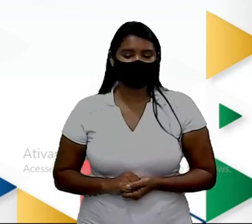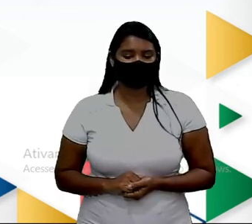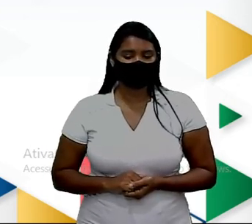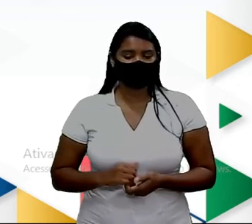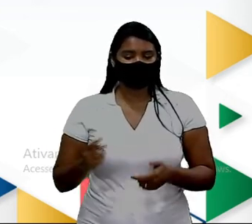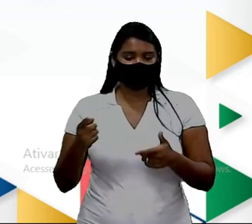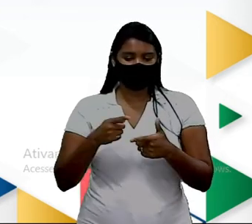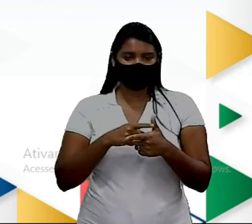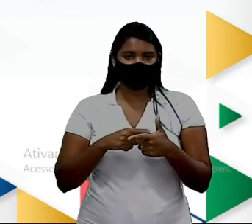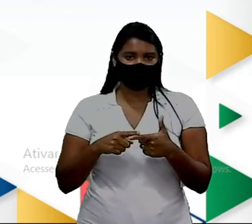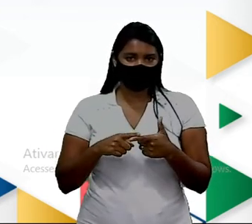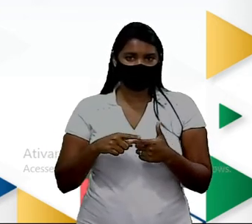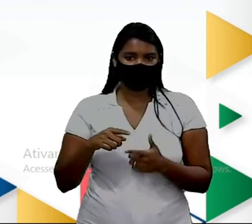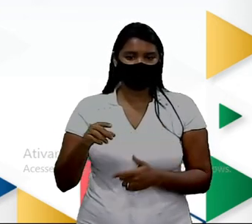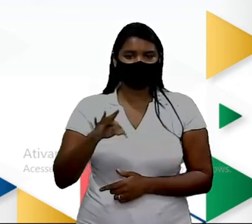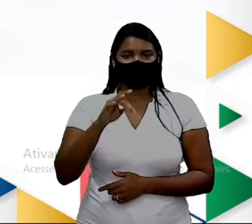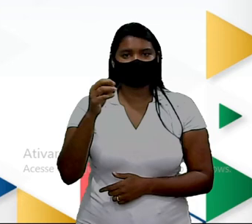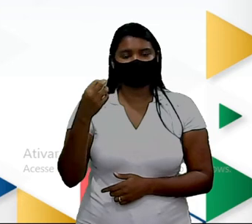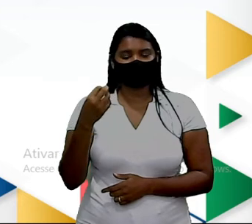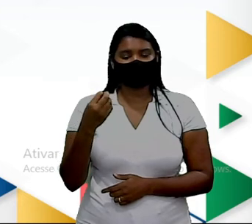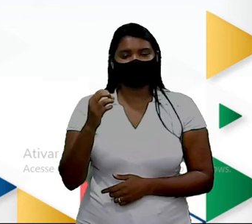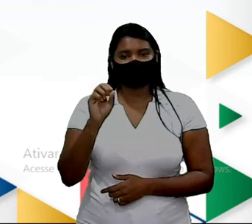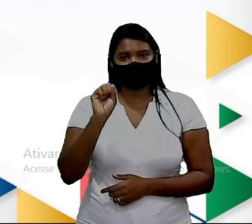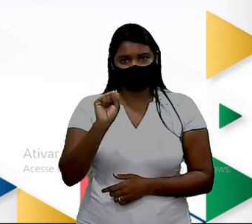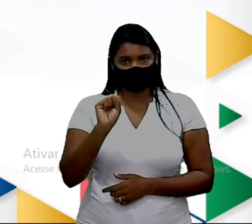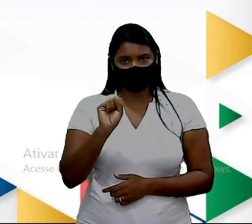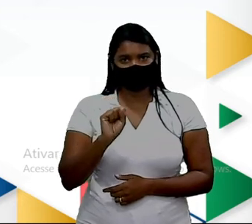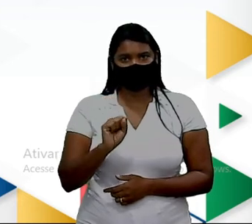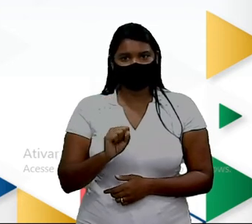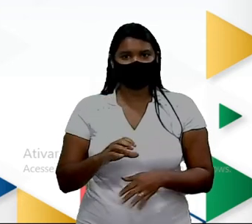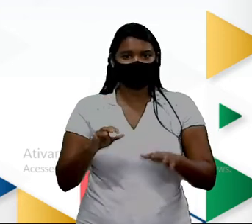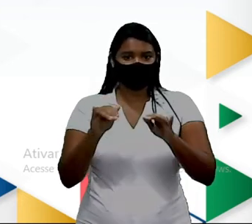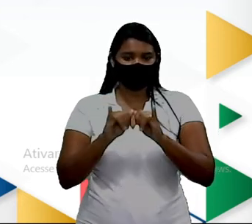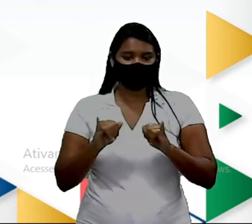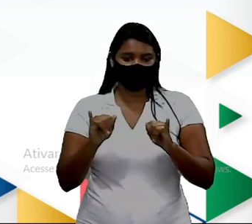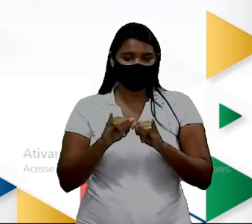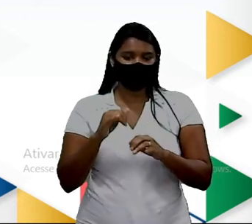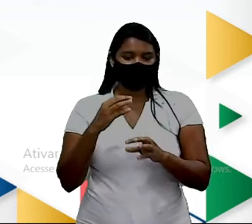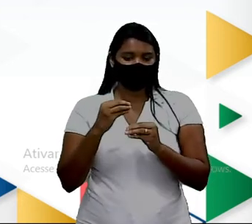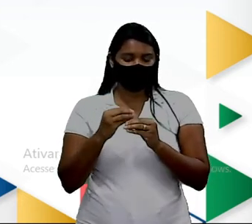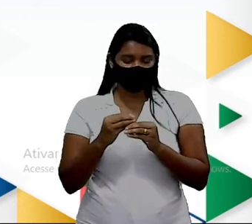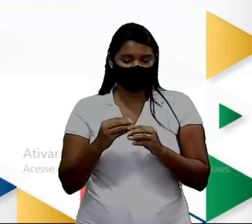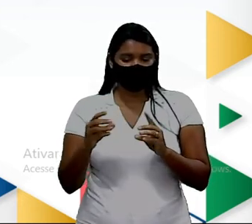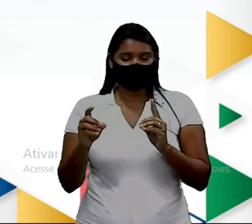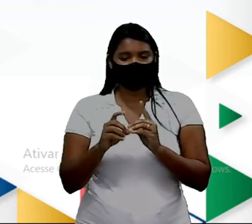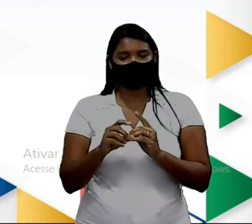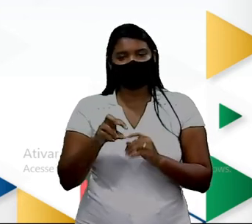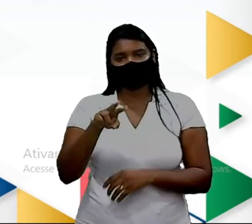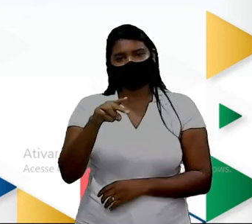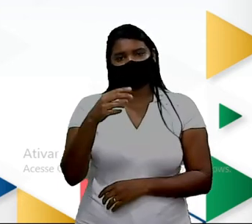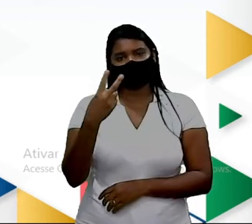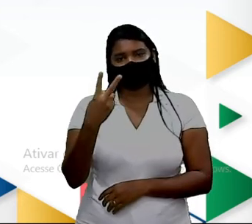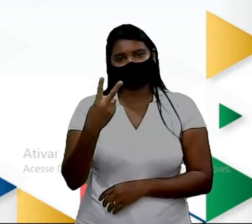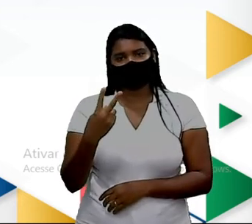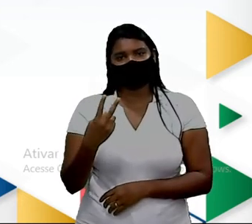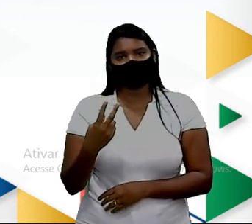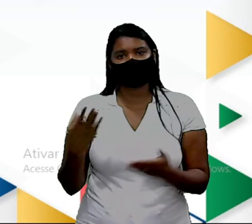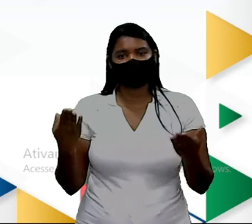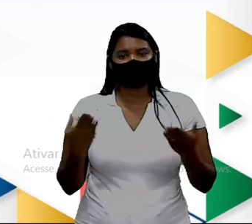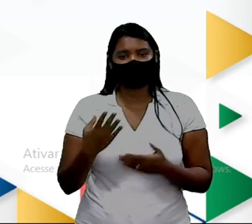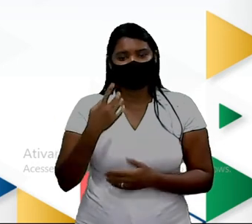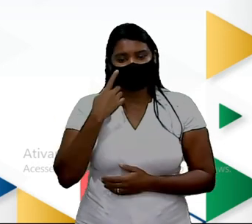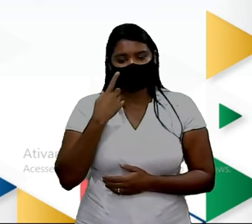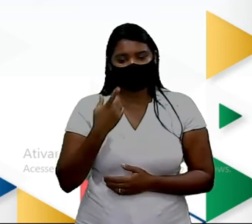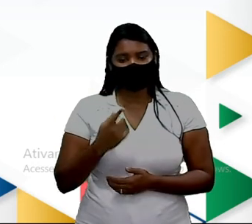dividiu por todos dois por 8, né? Para simplificar o x, encontrou x igual a 2. Já vimos o erro do Theo,